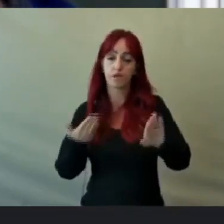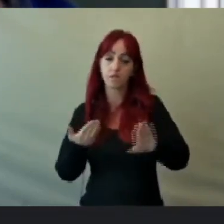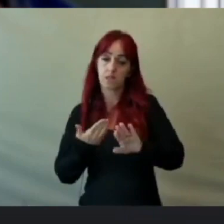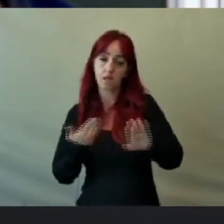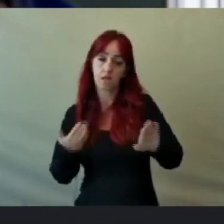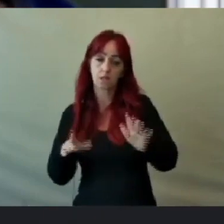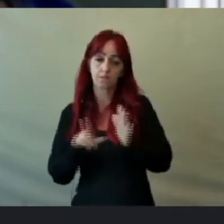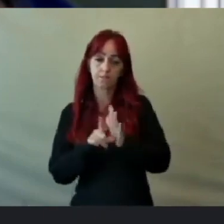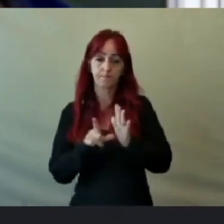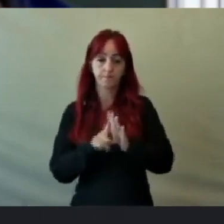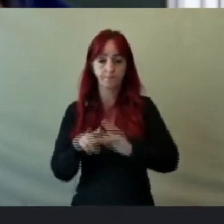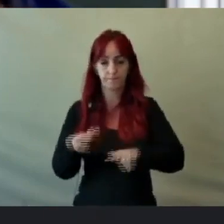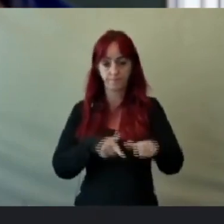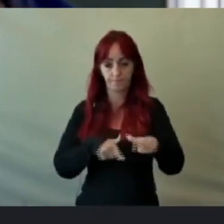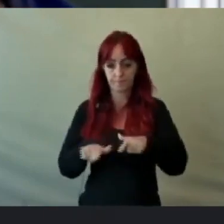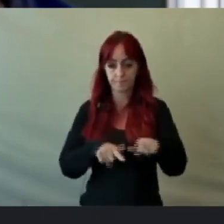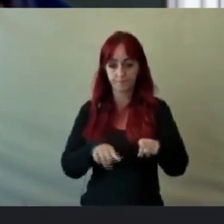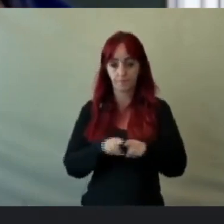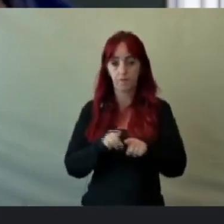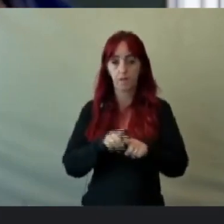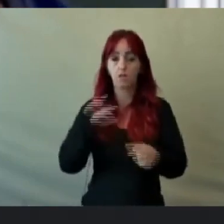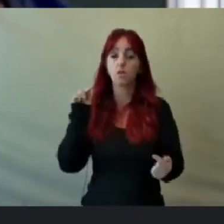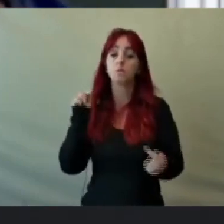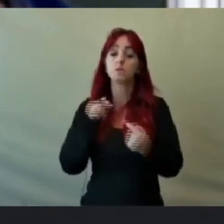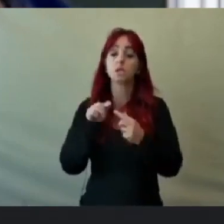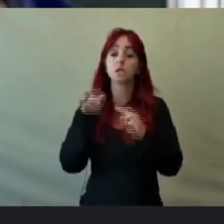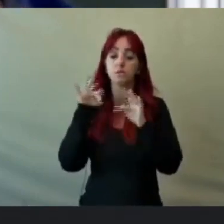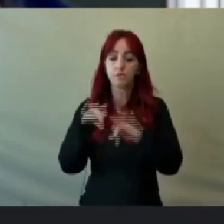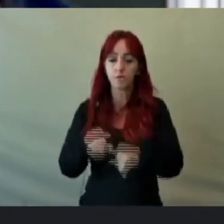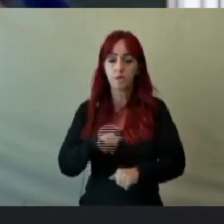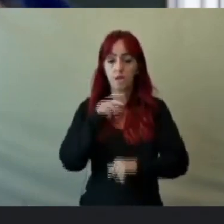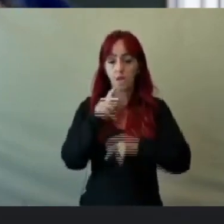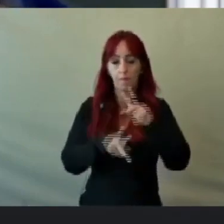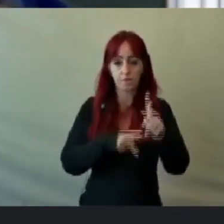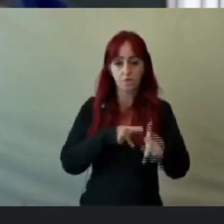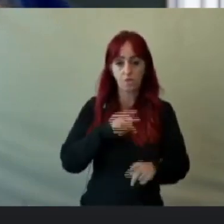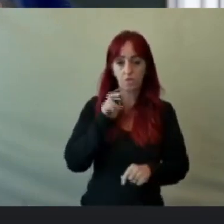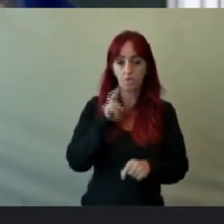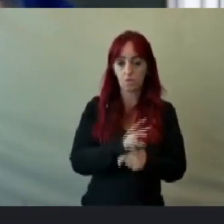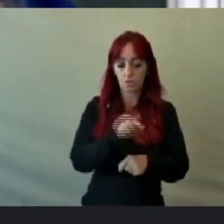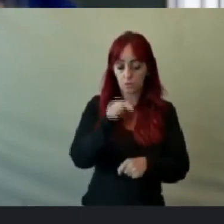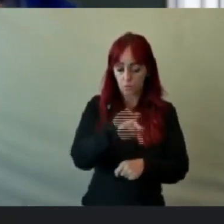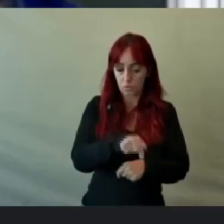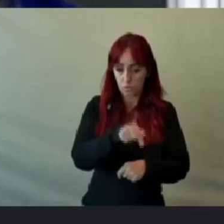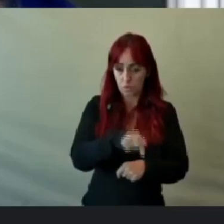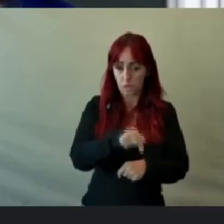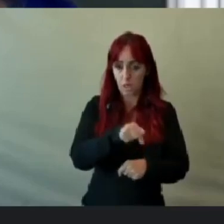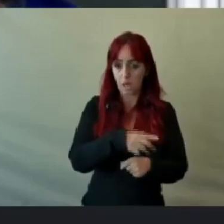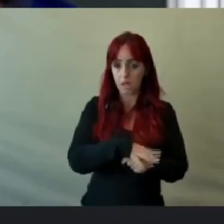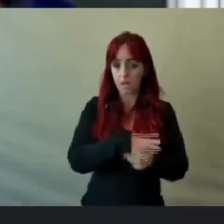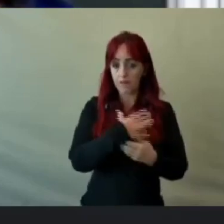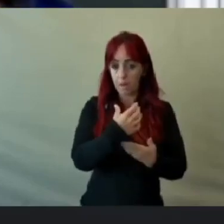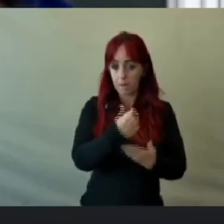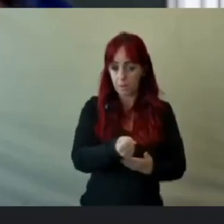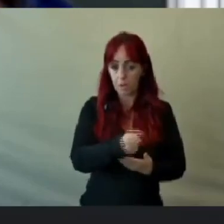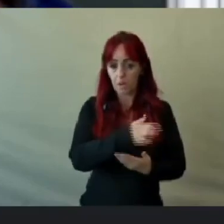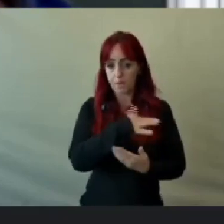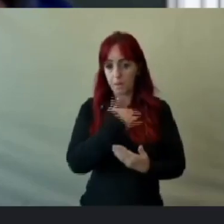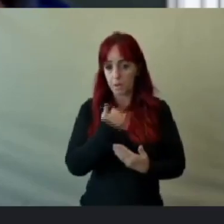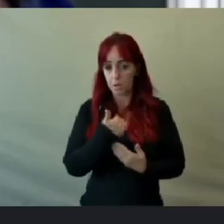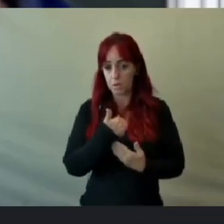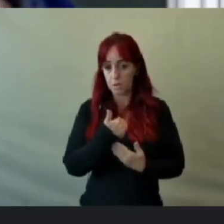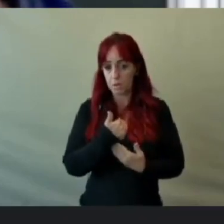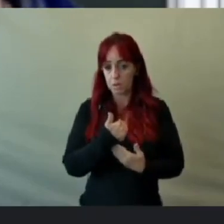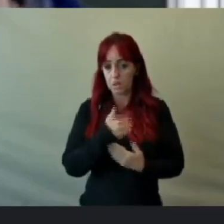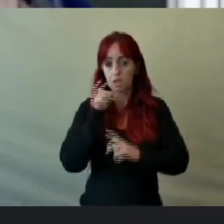objeto final a pessoa que recebe o cuidado se vai se finda ou seja vem a óbito quem exercia esse cuidado muitas